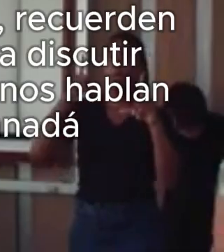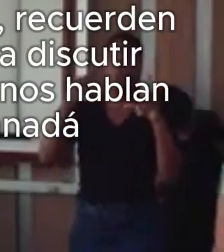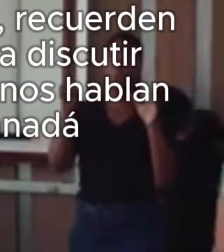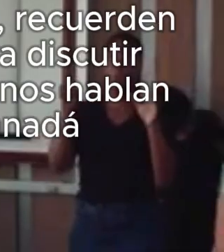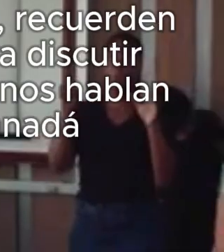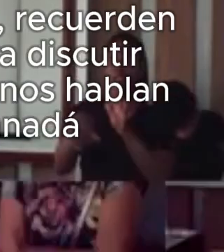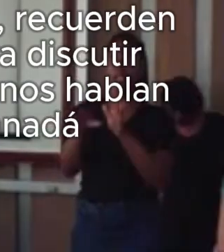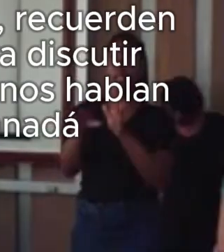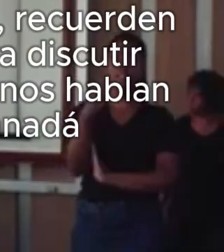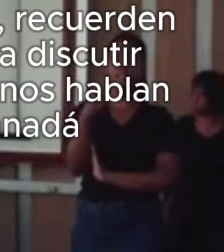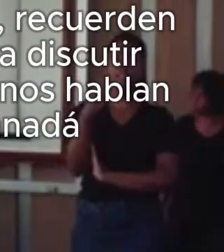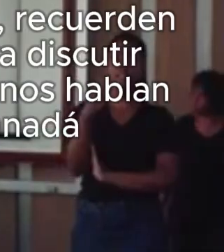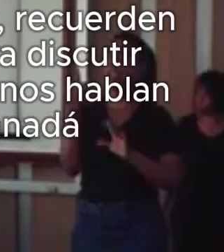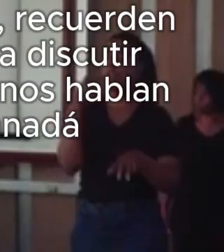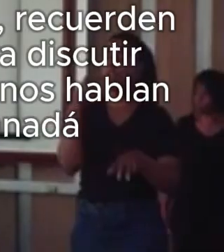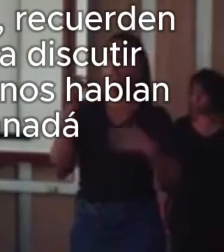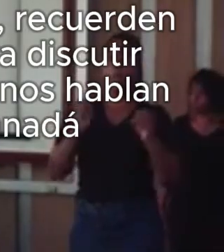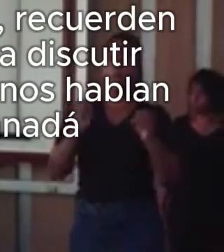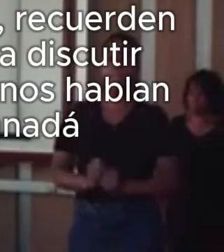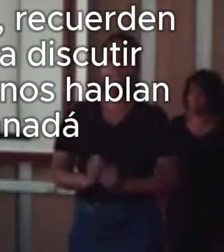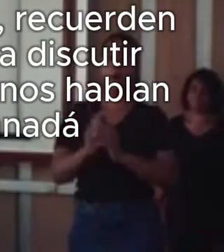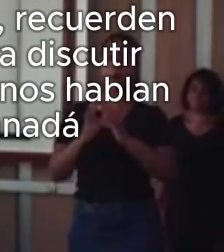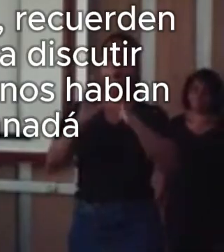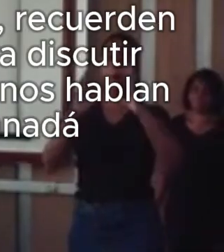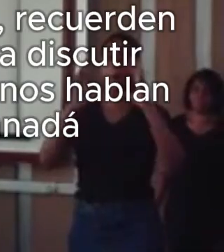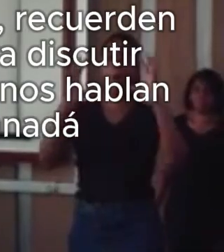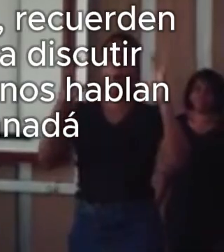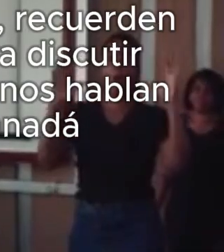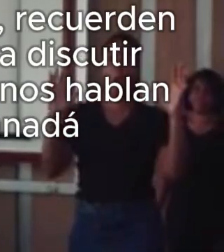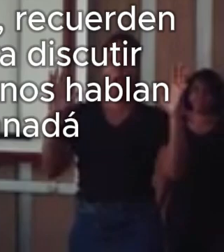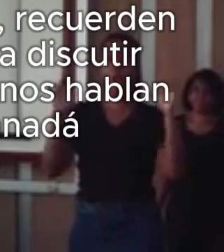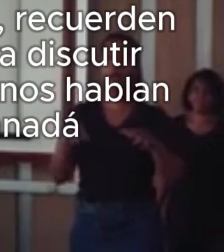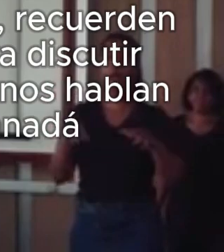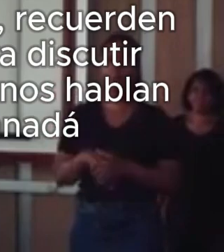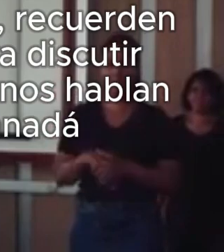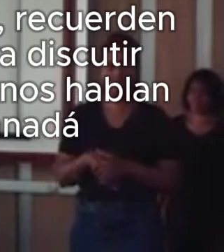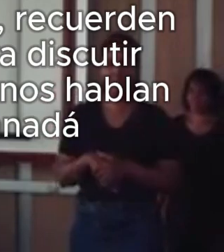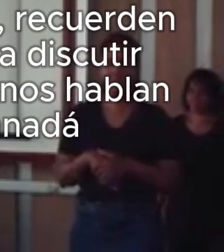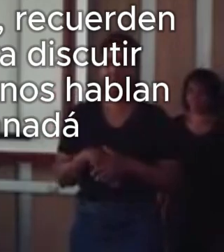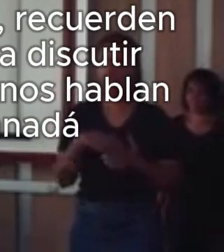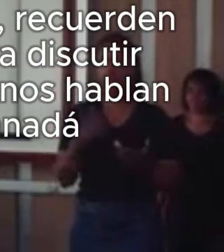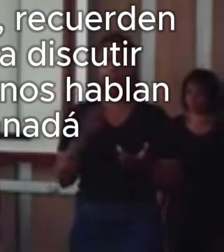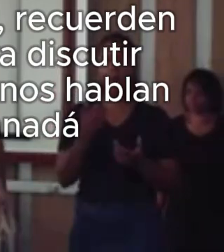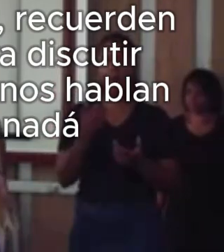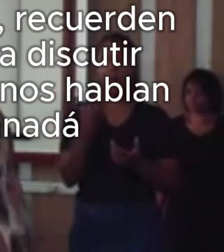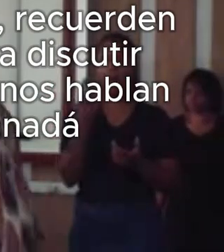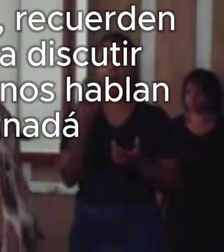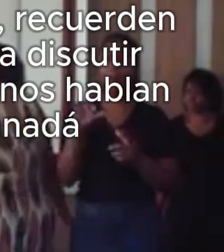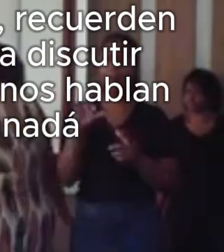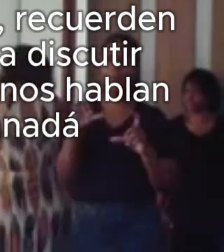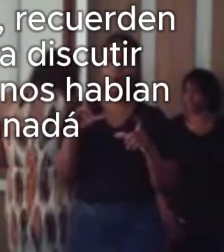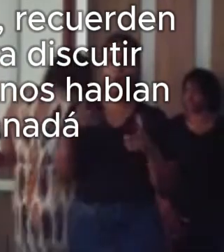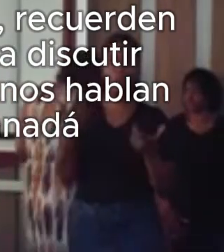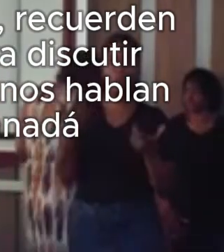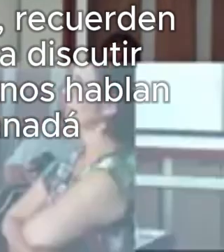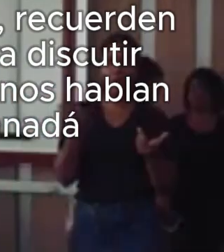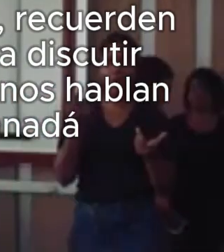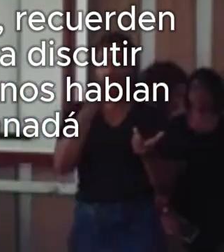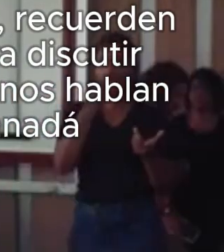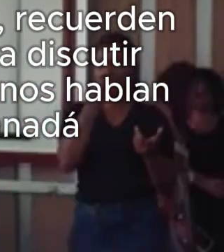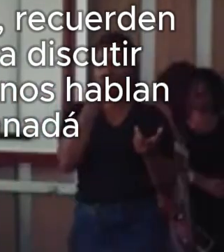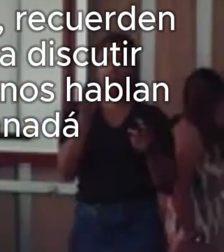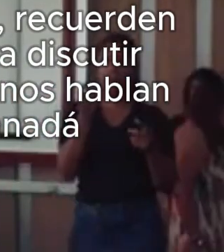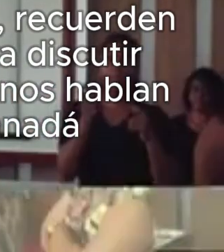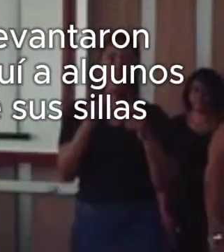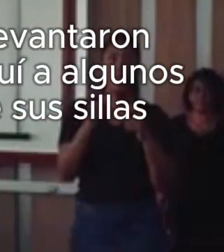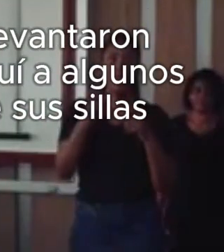de a bomba atômica, né? Aquela foto do atol de Bikini e tal. E tem aquela foto do hospital lá